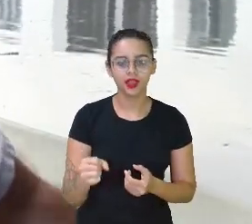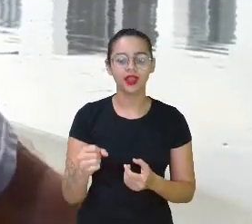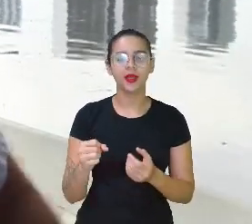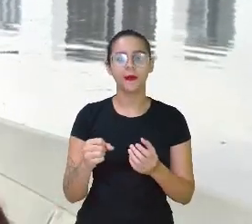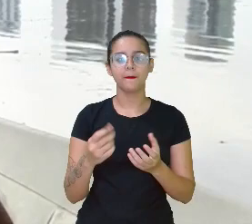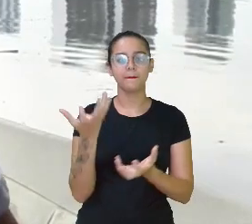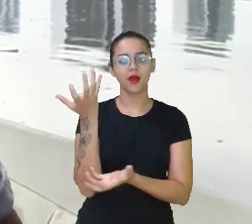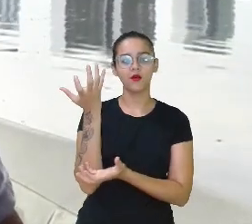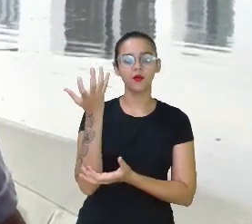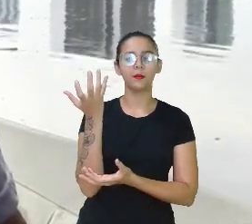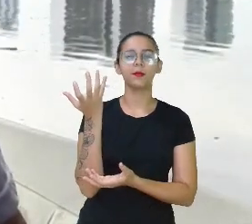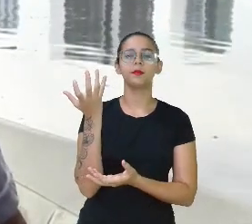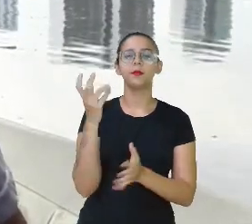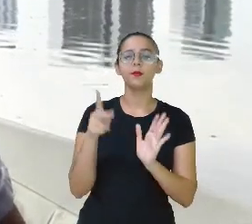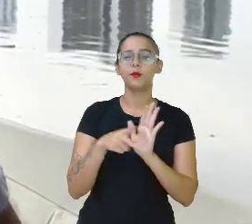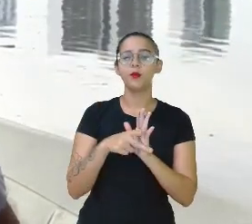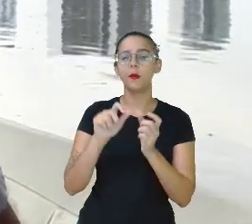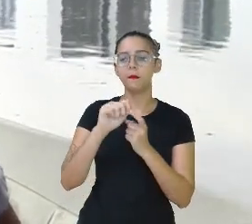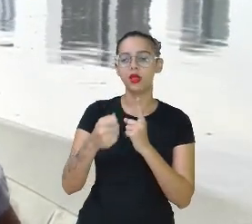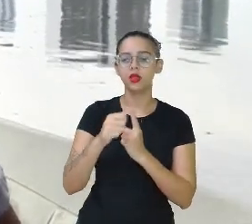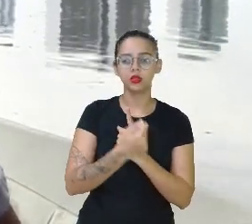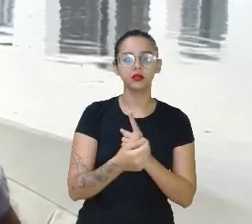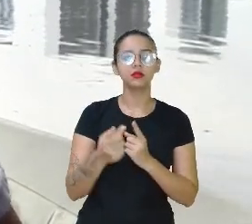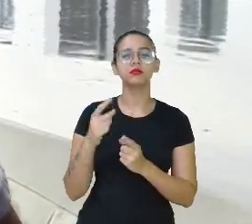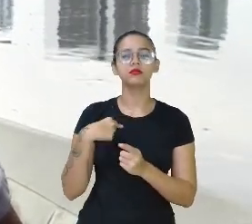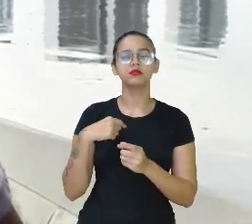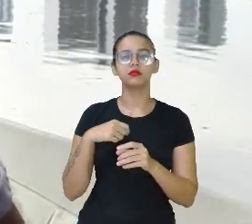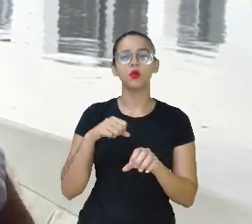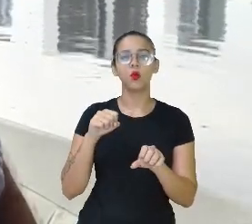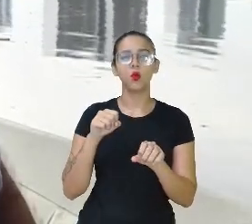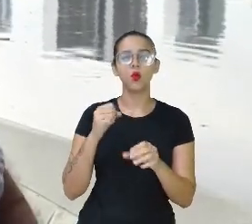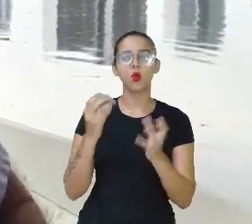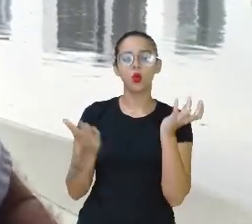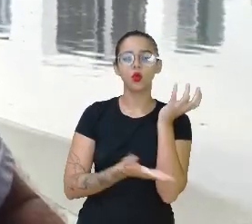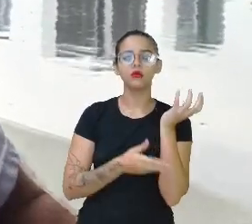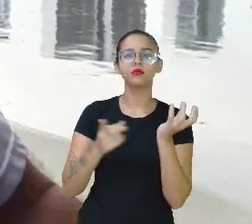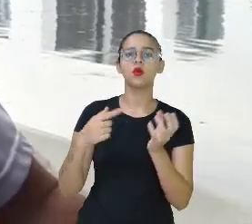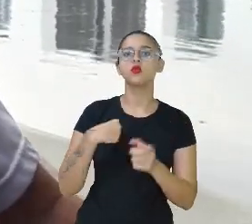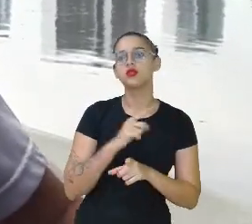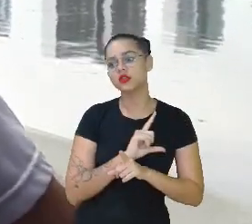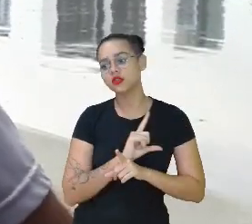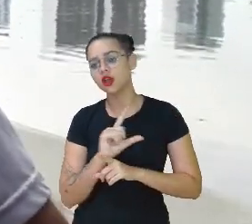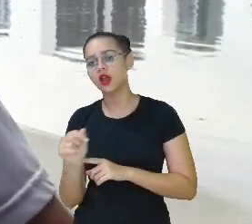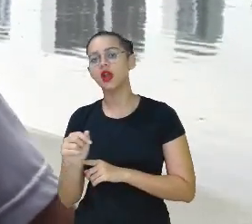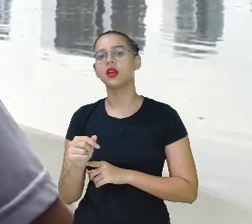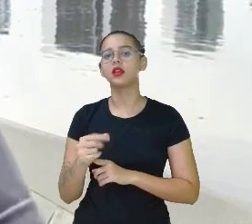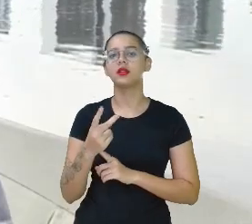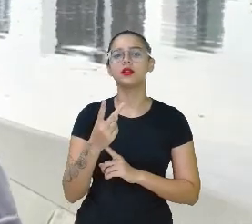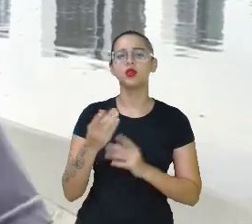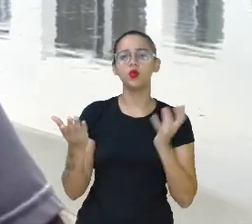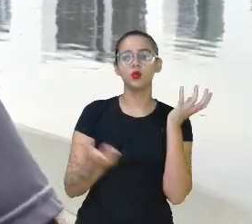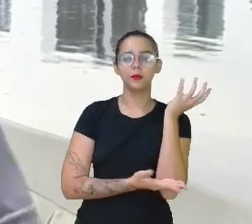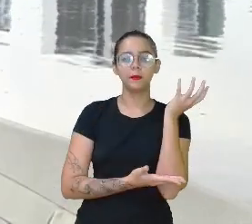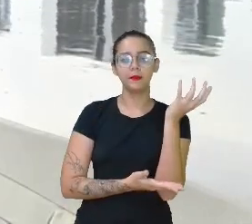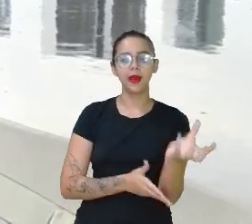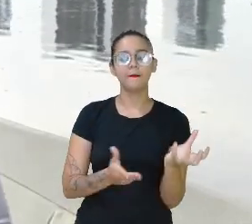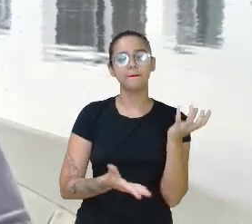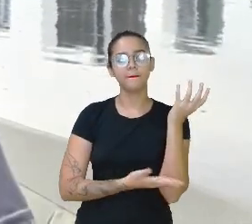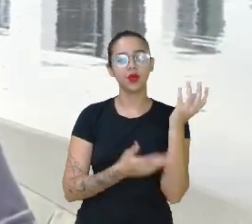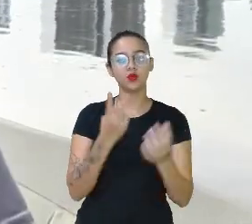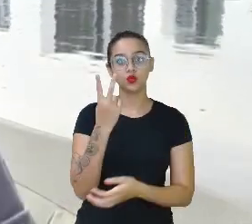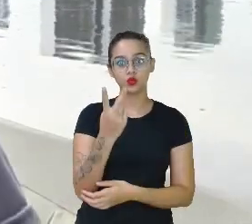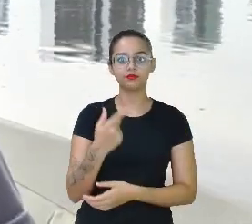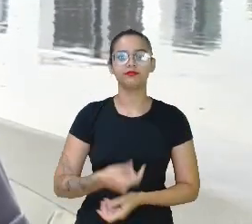cortava, lá em cima, perto do poço da panela, aí eu saía, botava 2 madeiras, fiava um do lado e